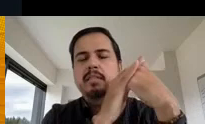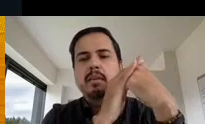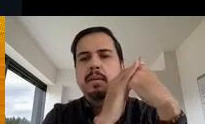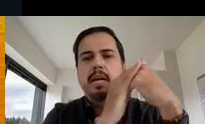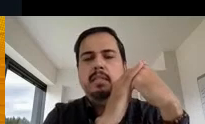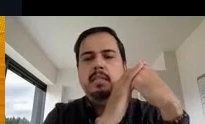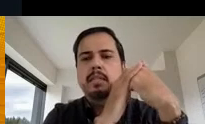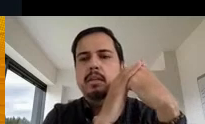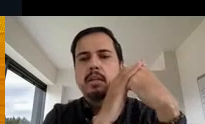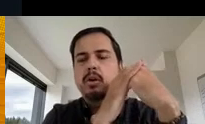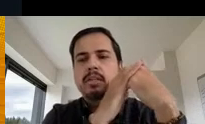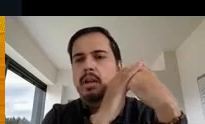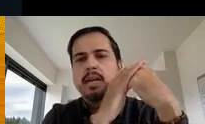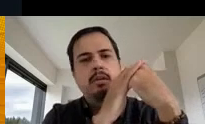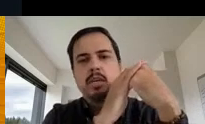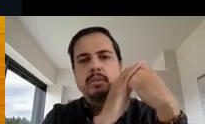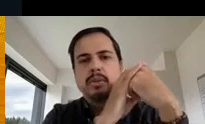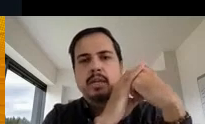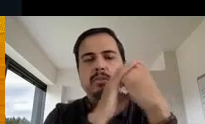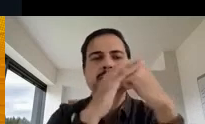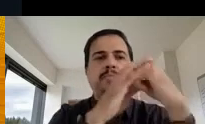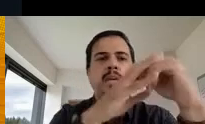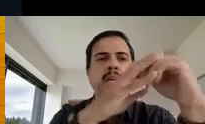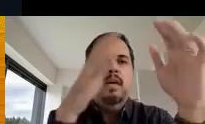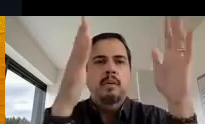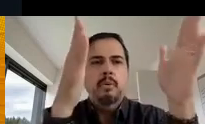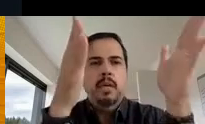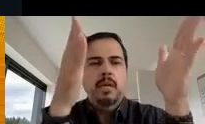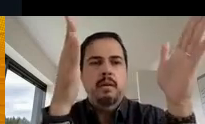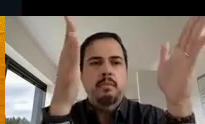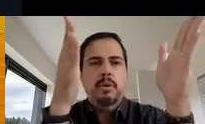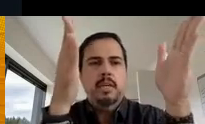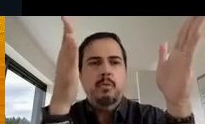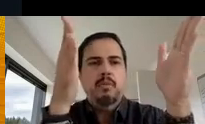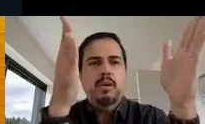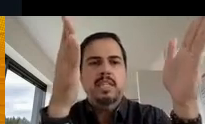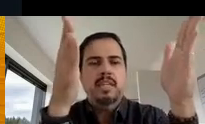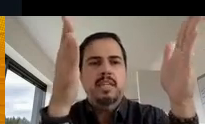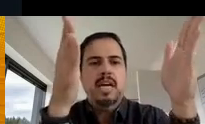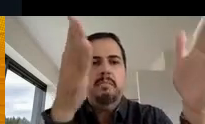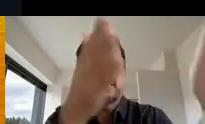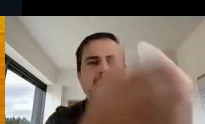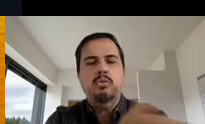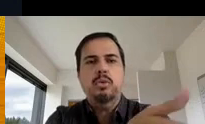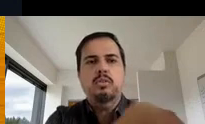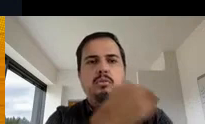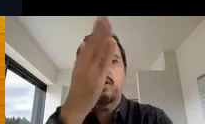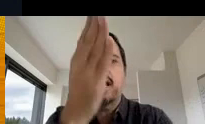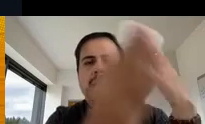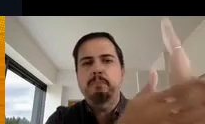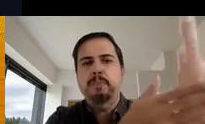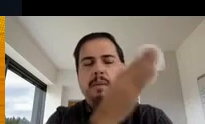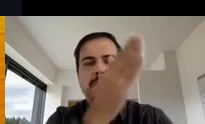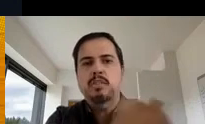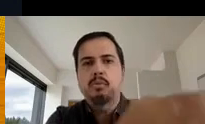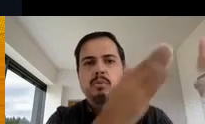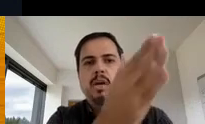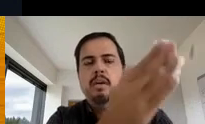ser só com marketplace e lojas online. Não dá para você falar isso. Por quê? Porque tem uma volatilidade imensa, as coisas